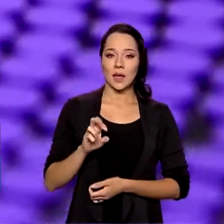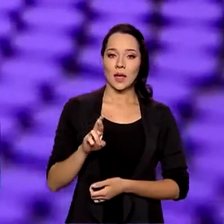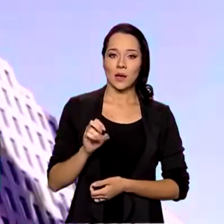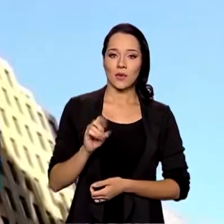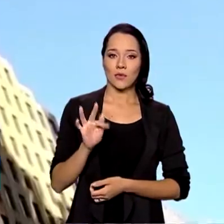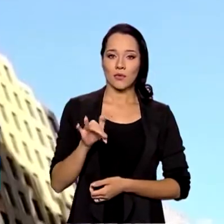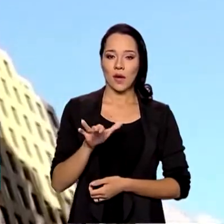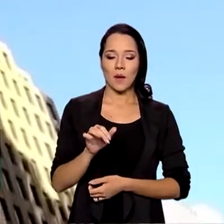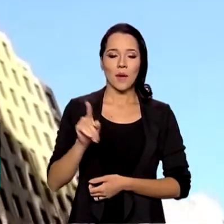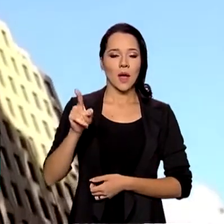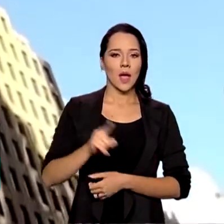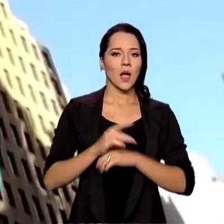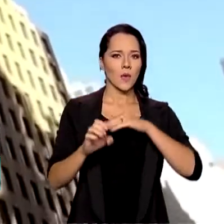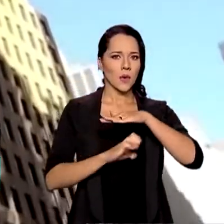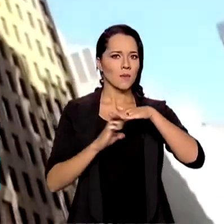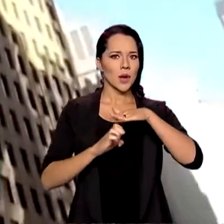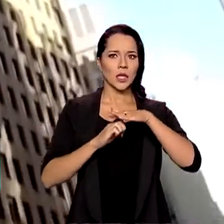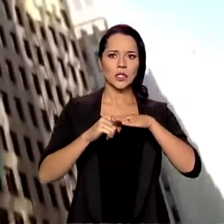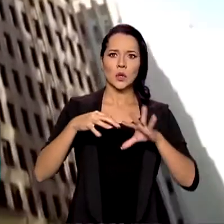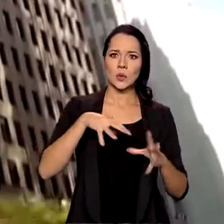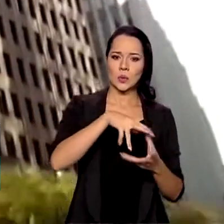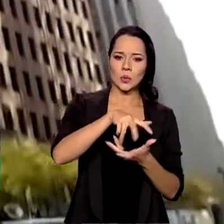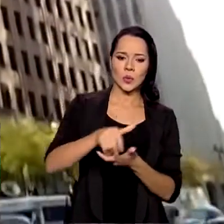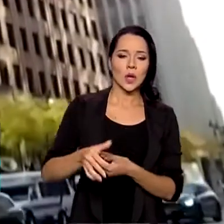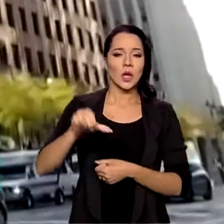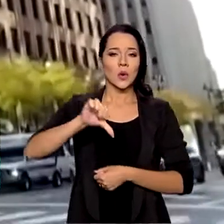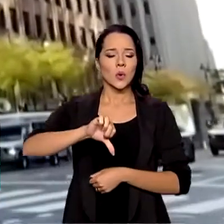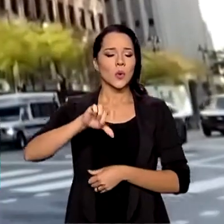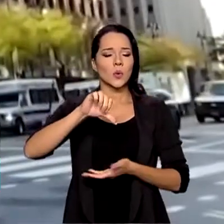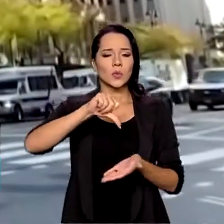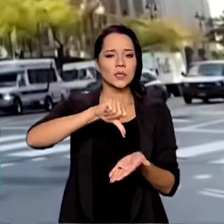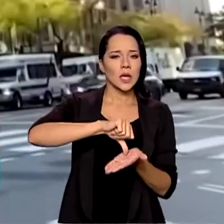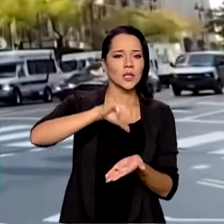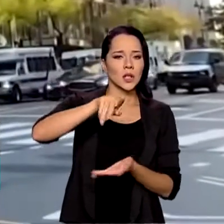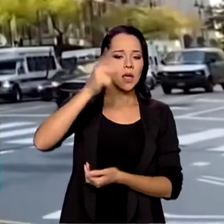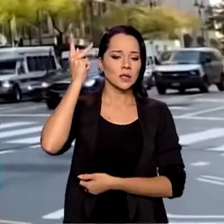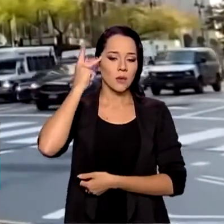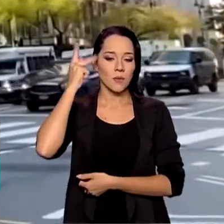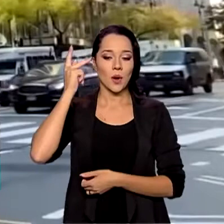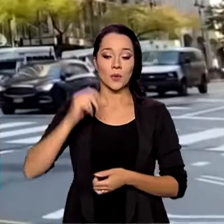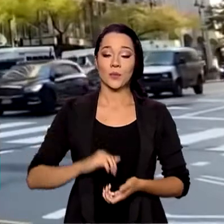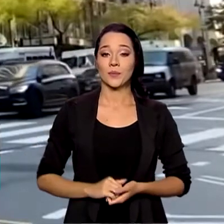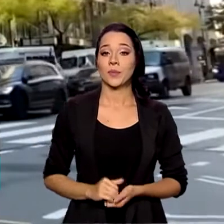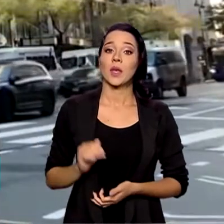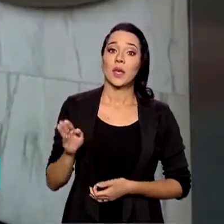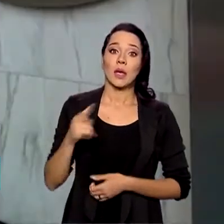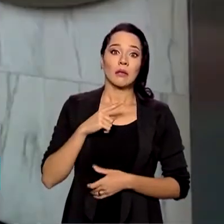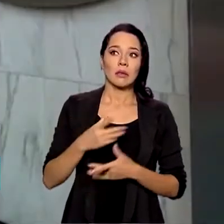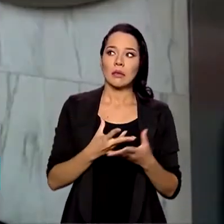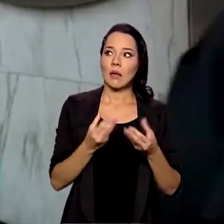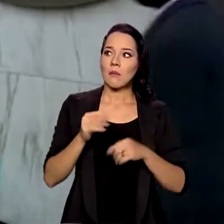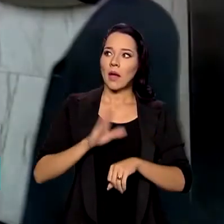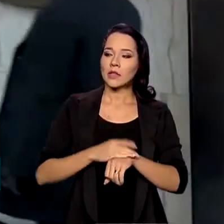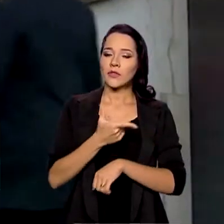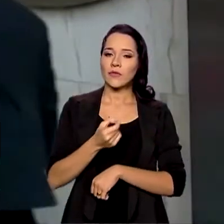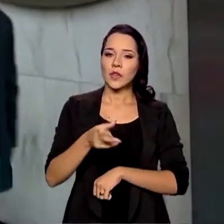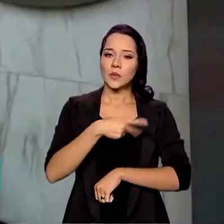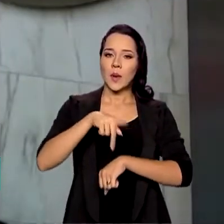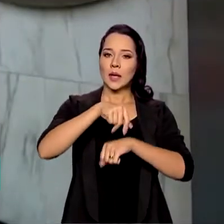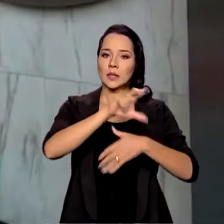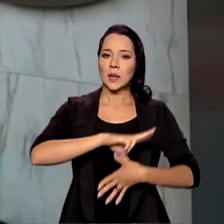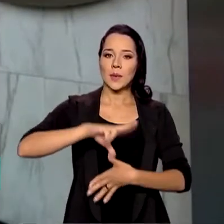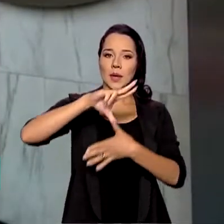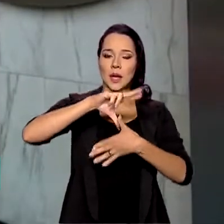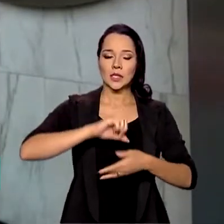uma multinacional com sede no município de Itapevi, na região metropolitana de São Paulo, e está presente em 20 países da América